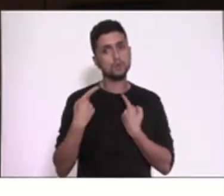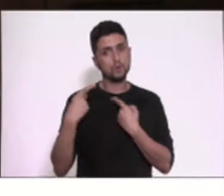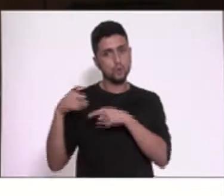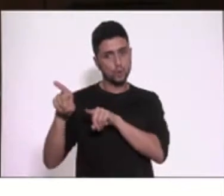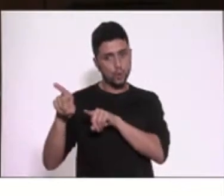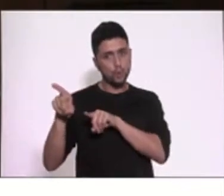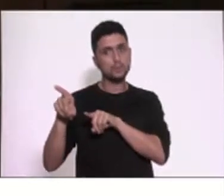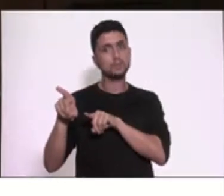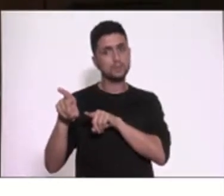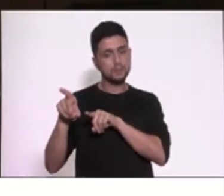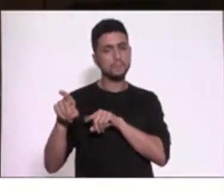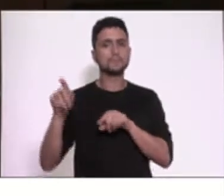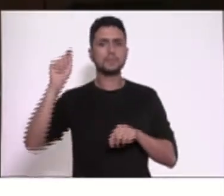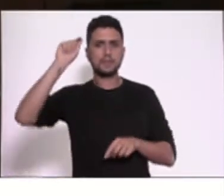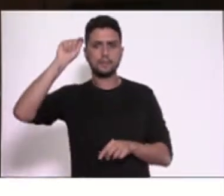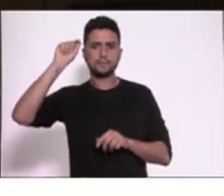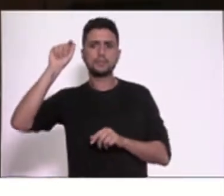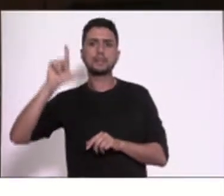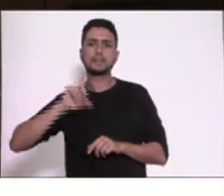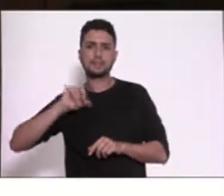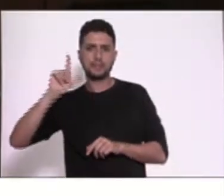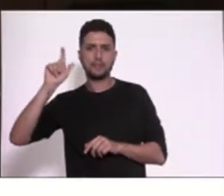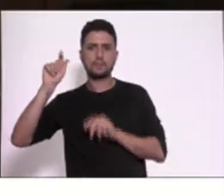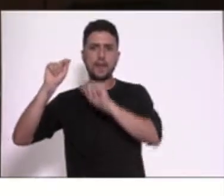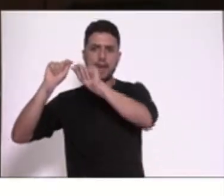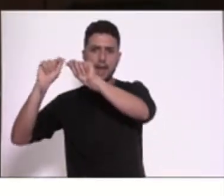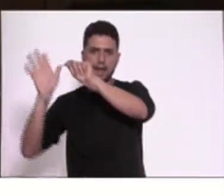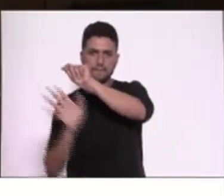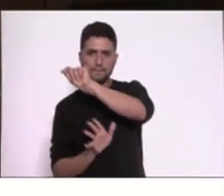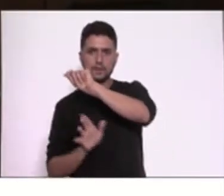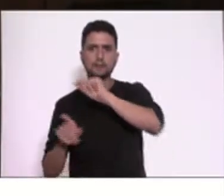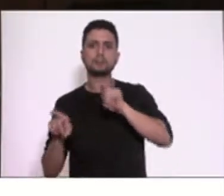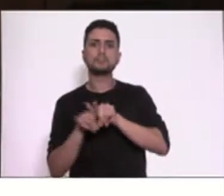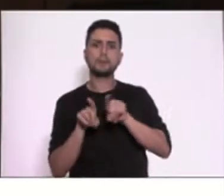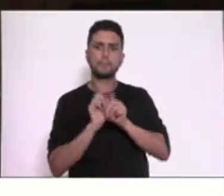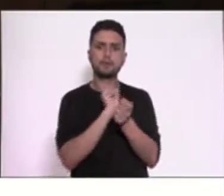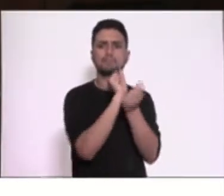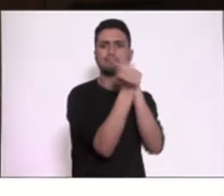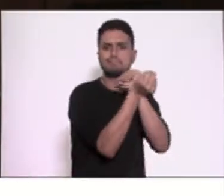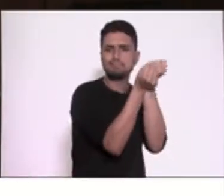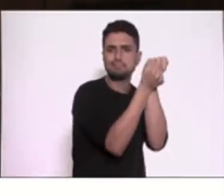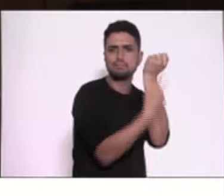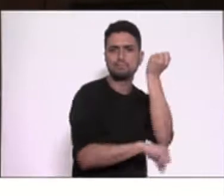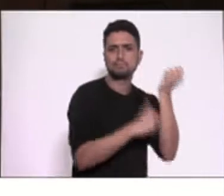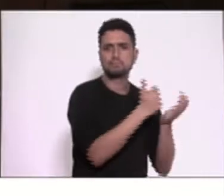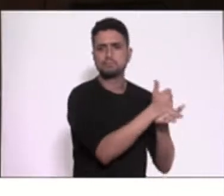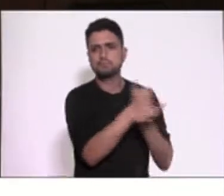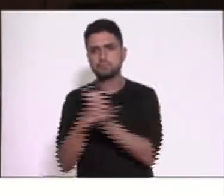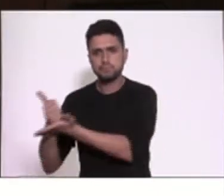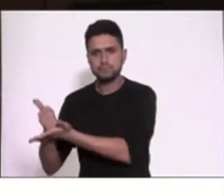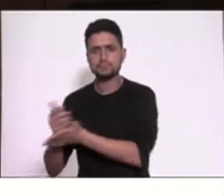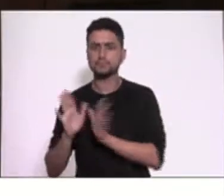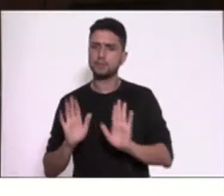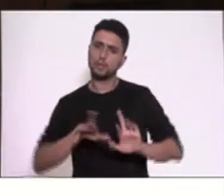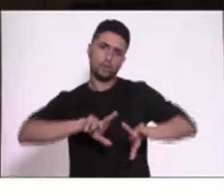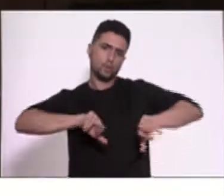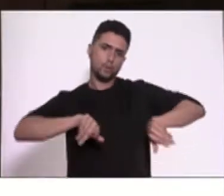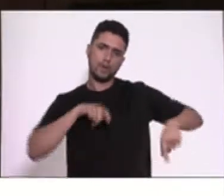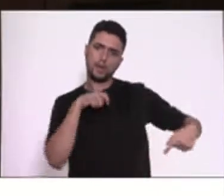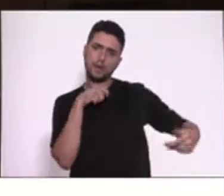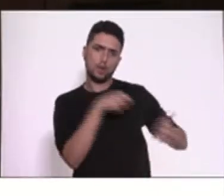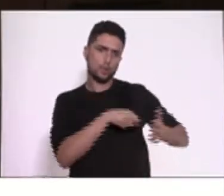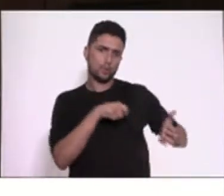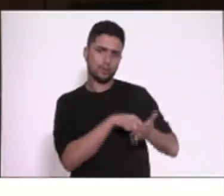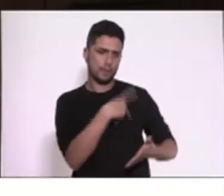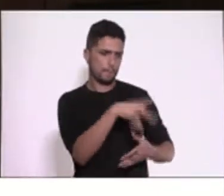nações africanas que exportavam escravos. Então, essa não é uma luta só de vocês. Agora, a gente diverge muito